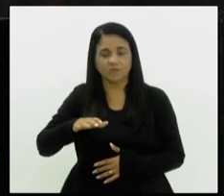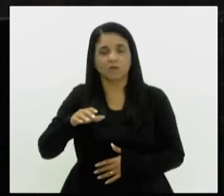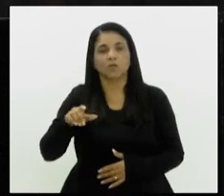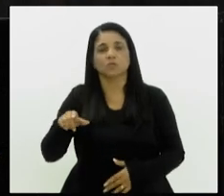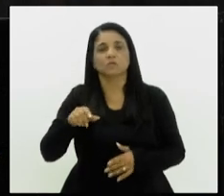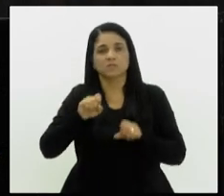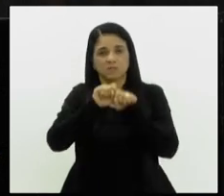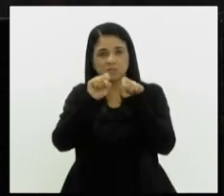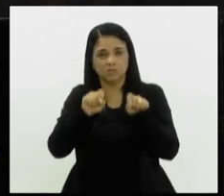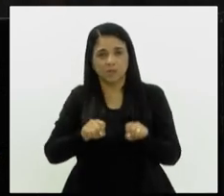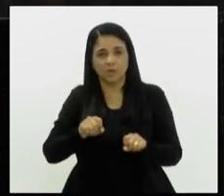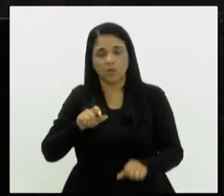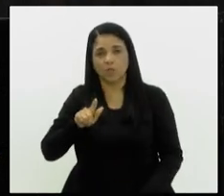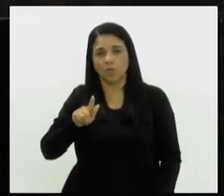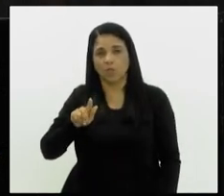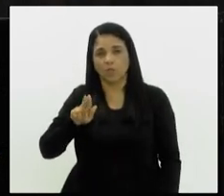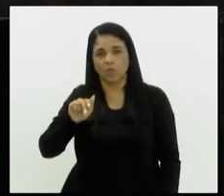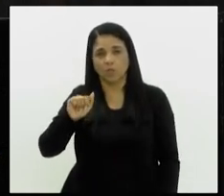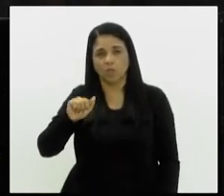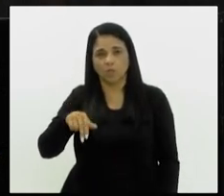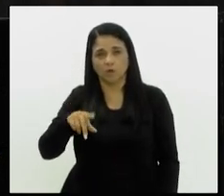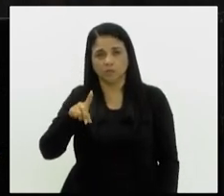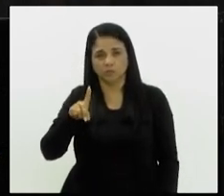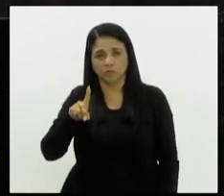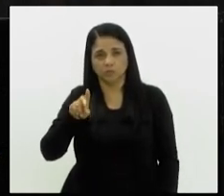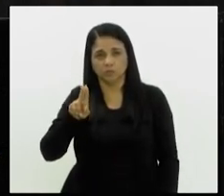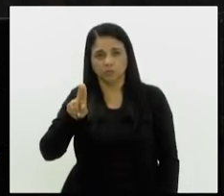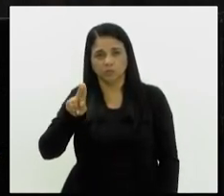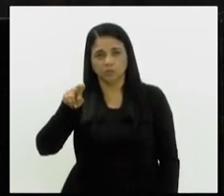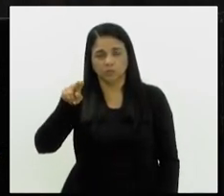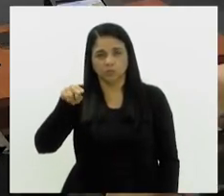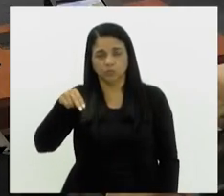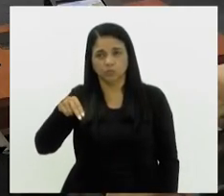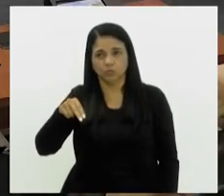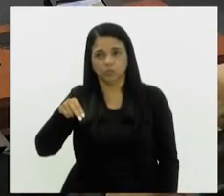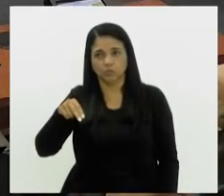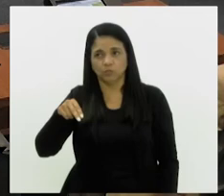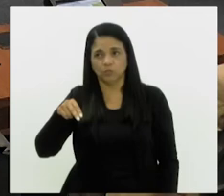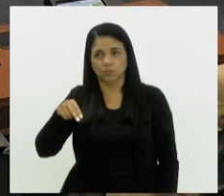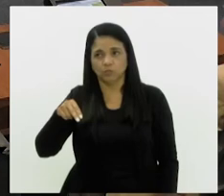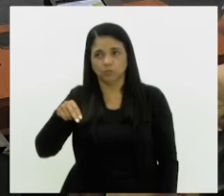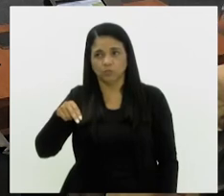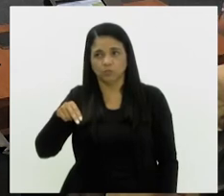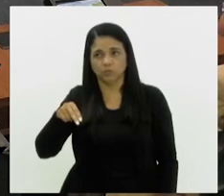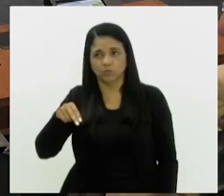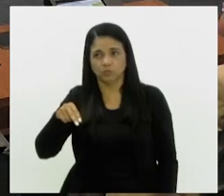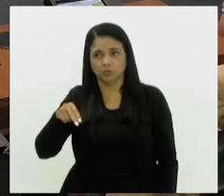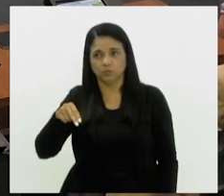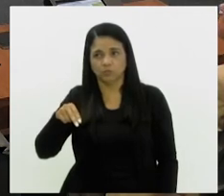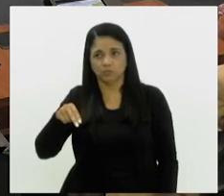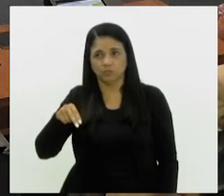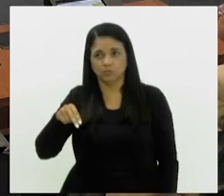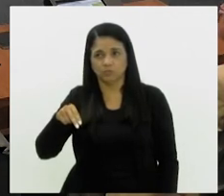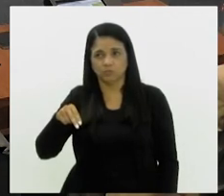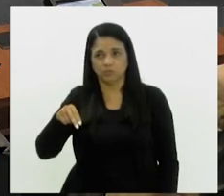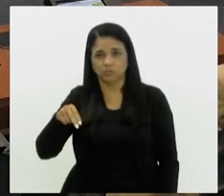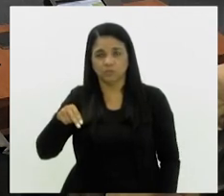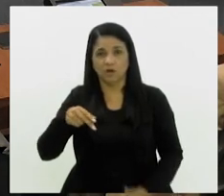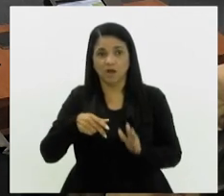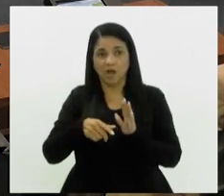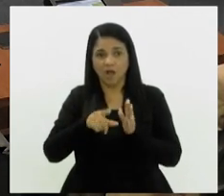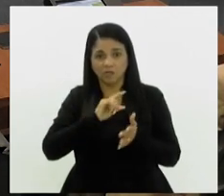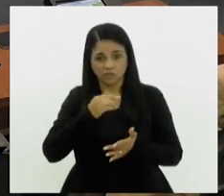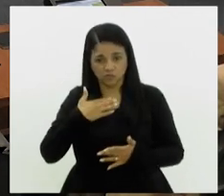colapsado. Deputado Luiz Paulo, por favor, eu tenho agora no Ministério Público Federal às 16h30. Não tem não, deputado, só antes de mim falou